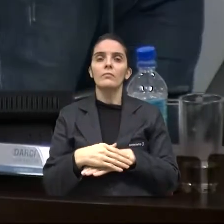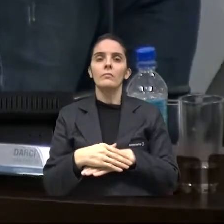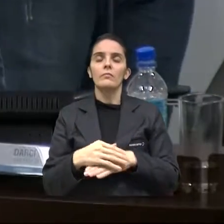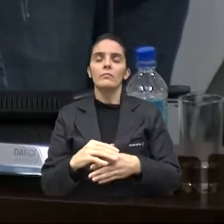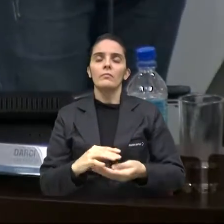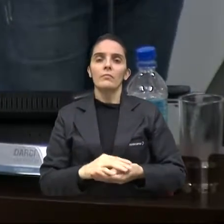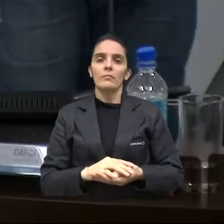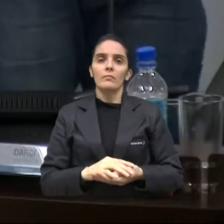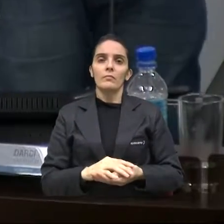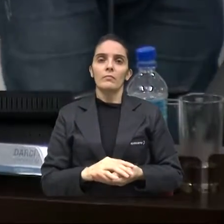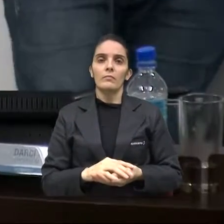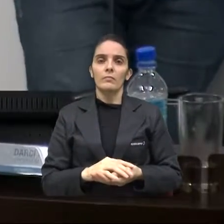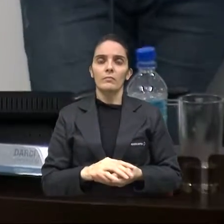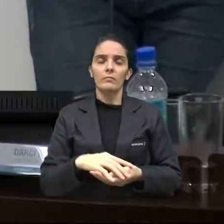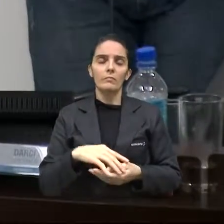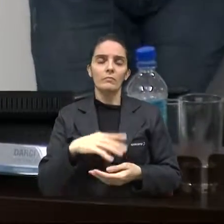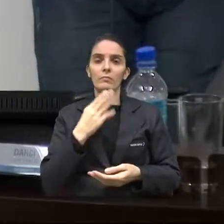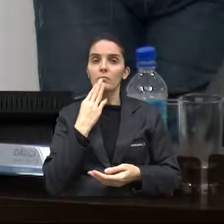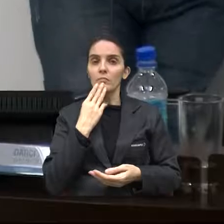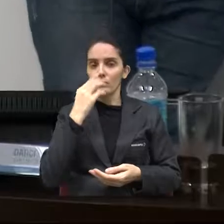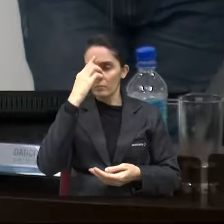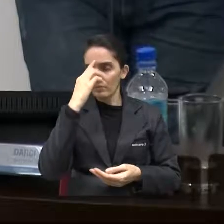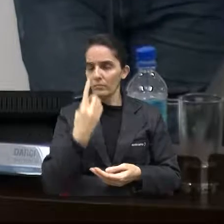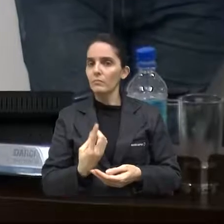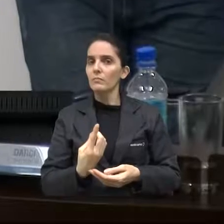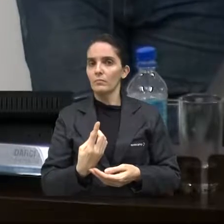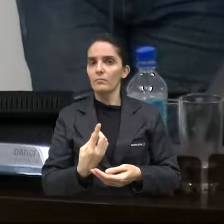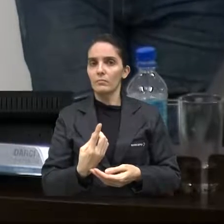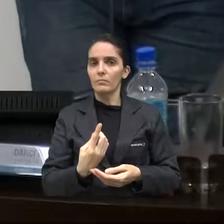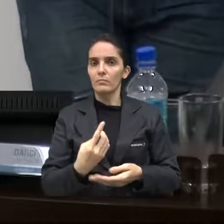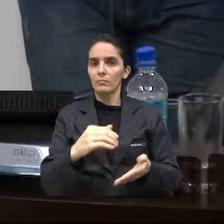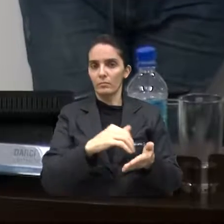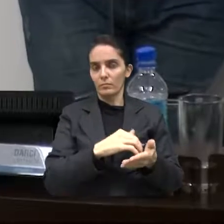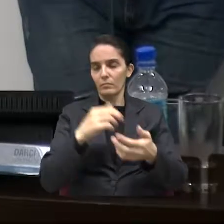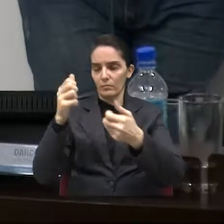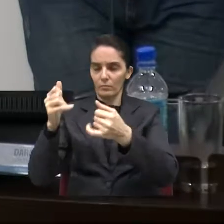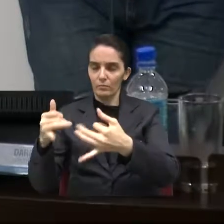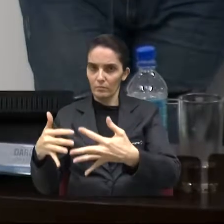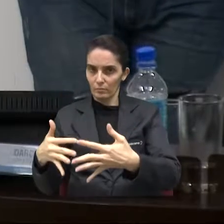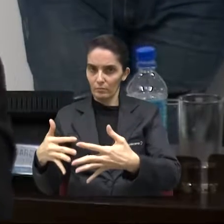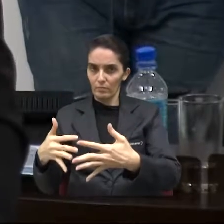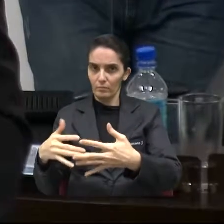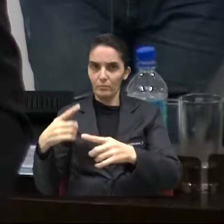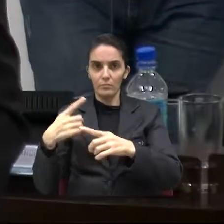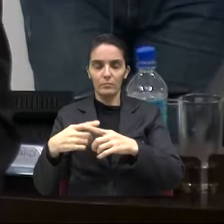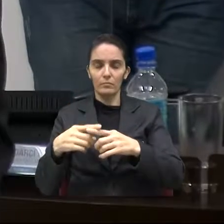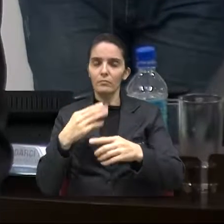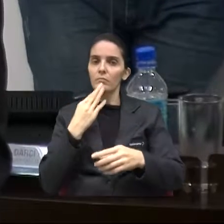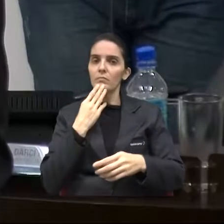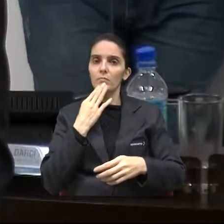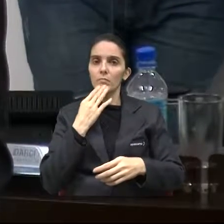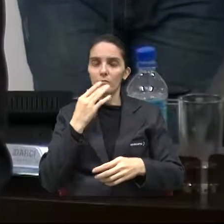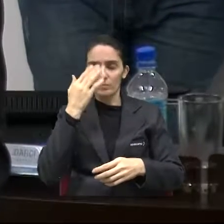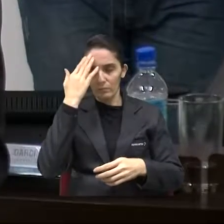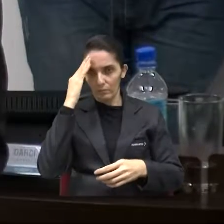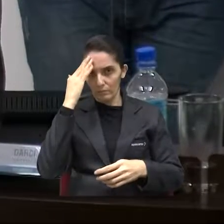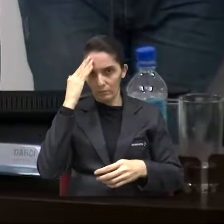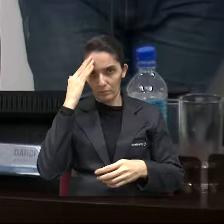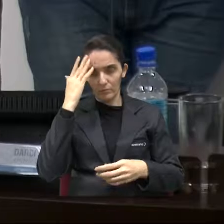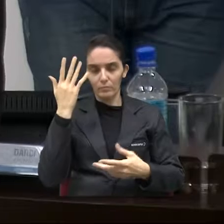e tirar algumas dúvidas que ali, então, a mim, por não entender do